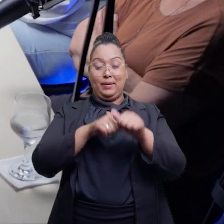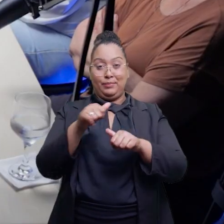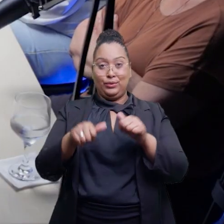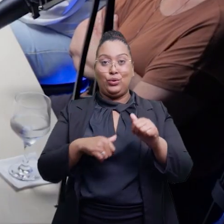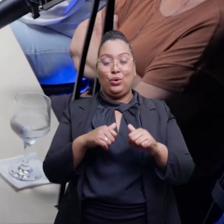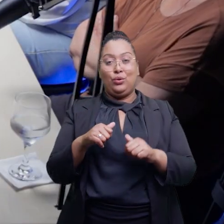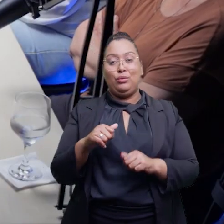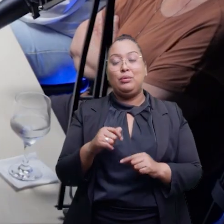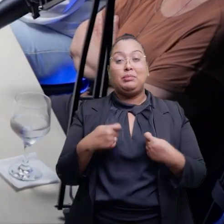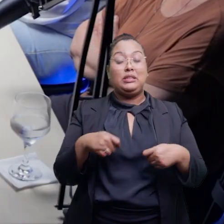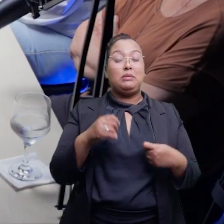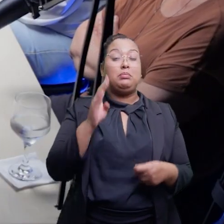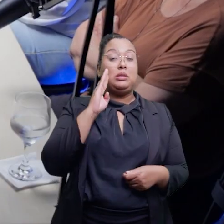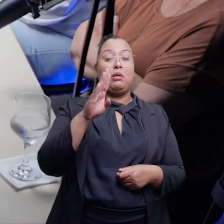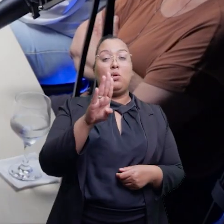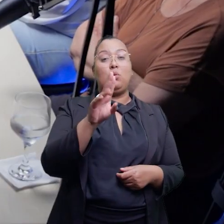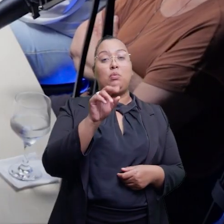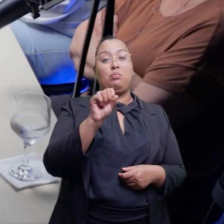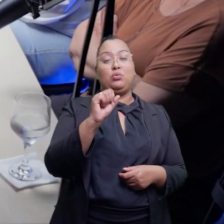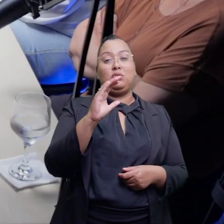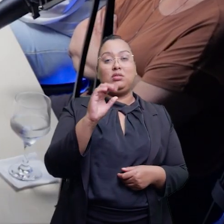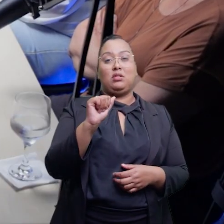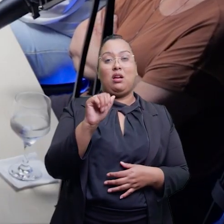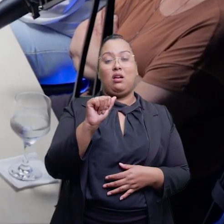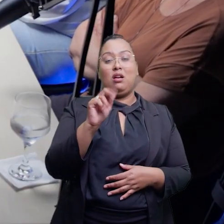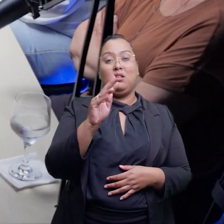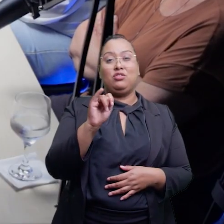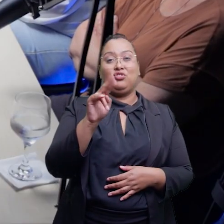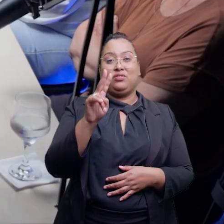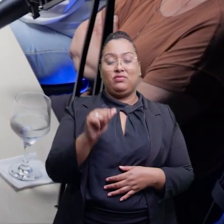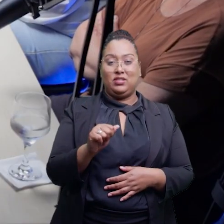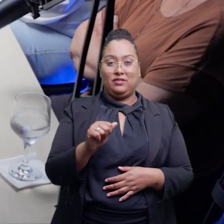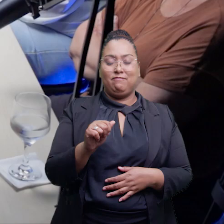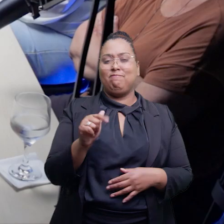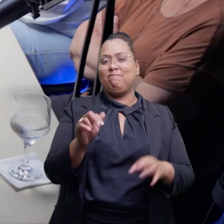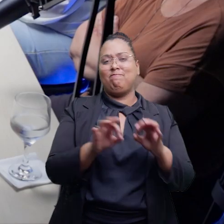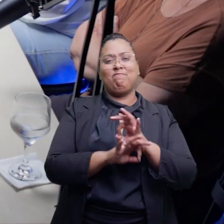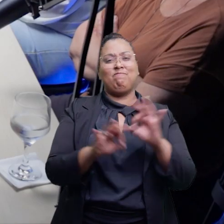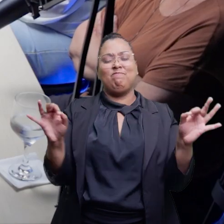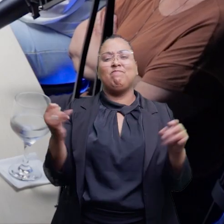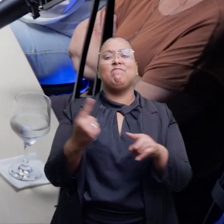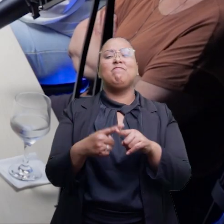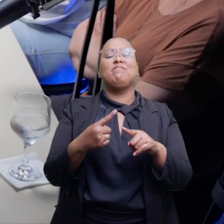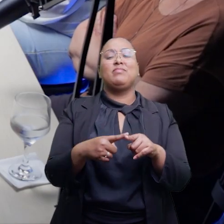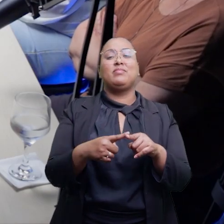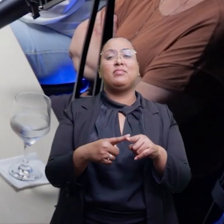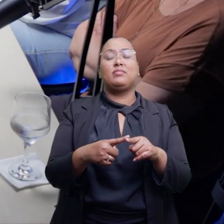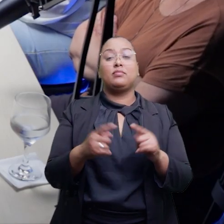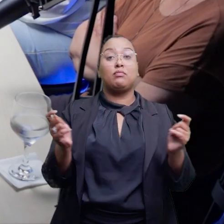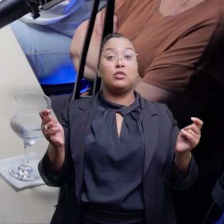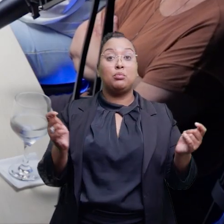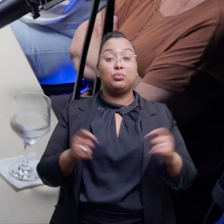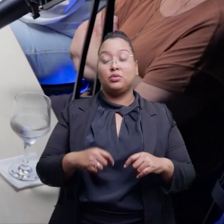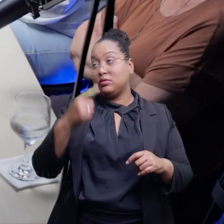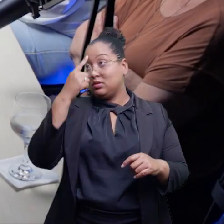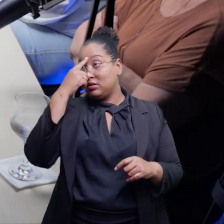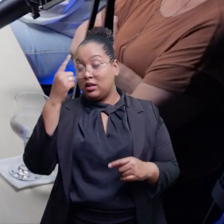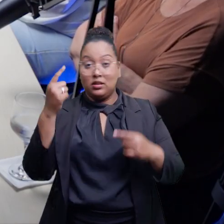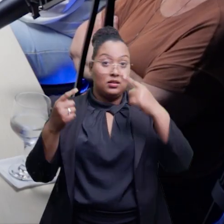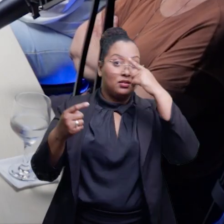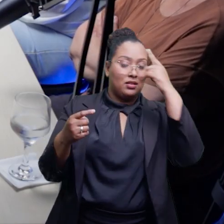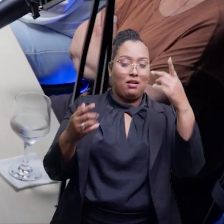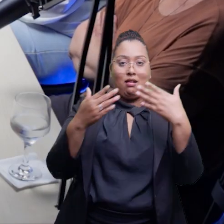perfil, com a busca ativa principalmente, ela é extremamente importante, possibilitando, né, essa abertura